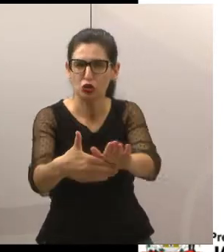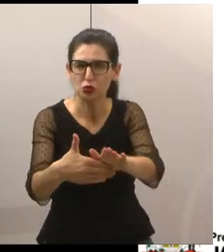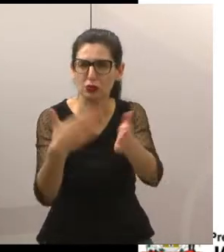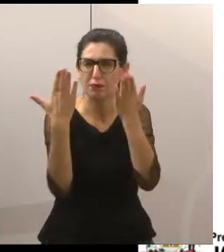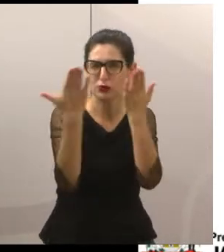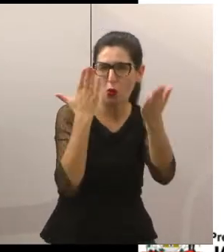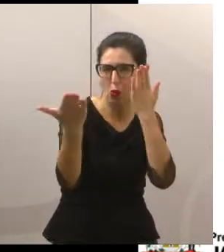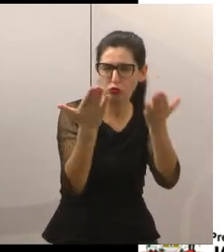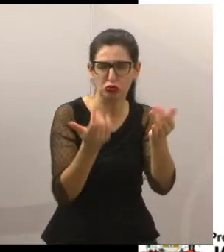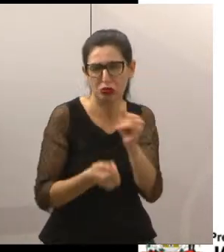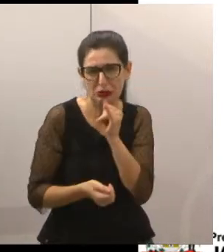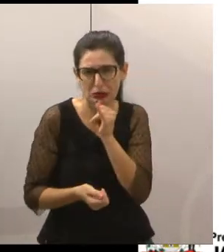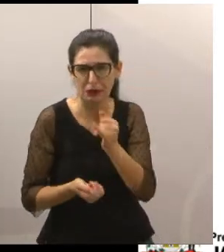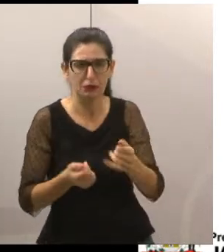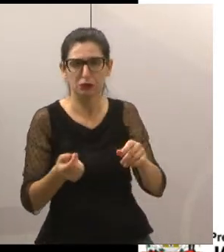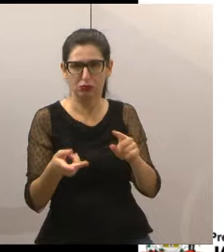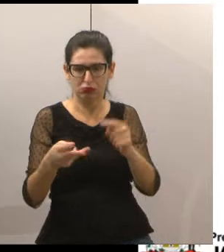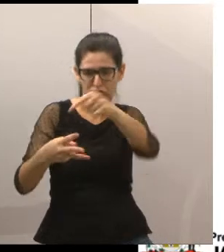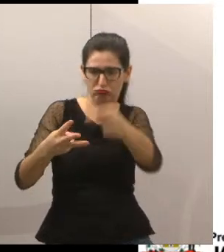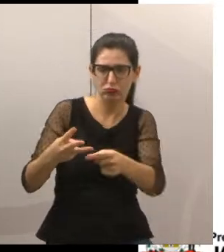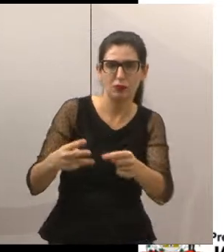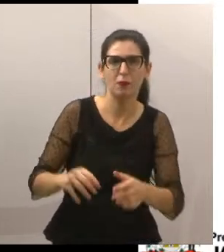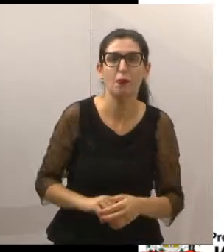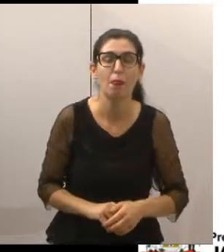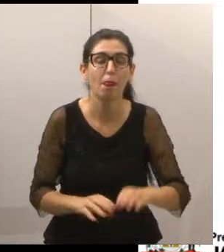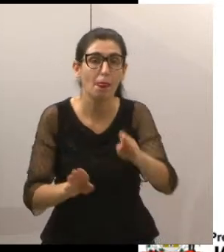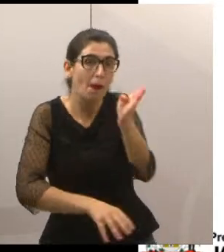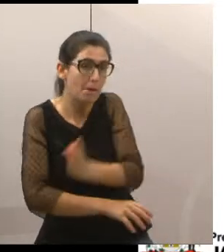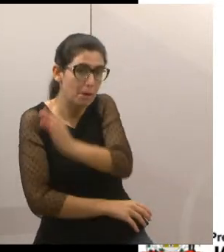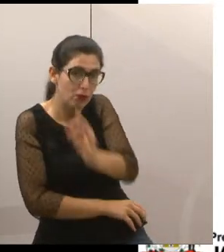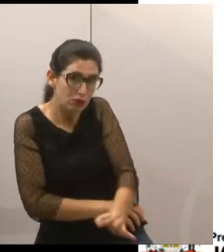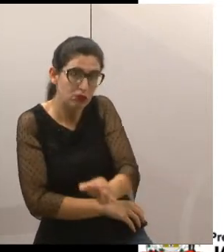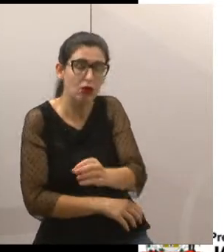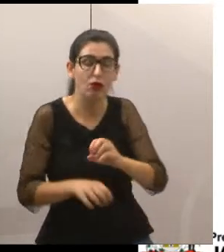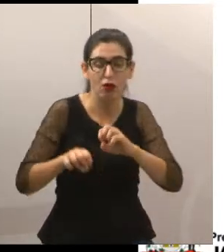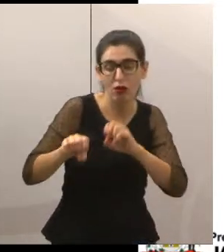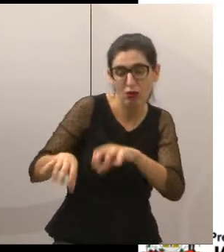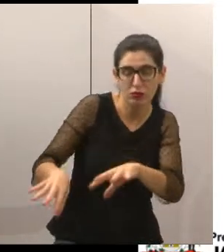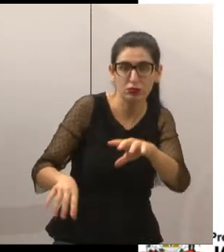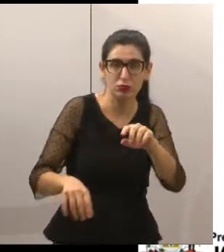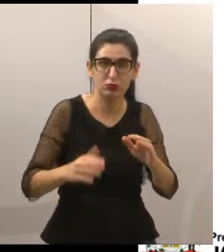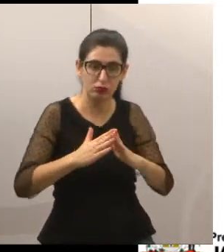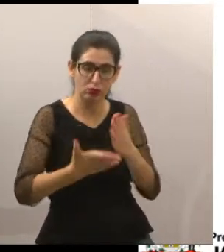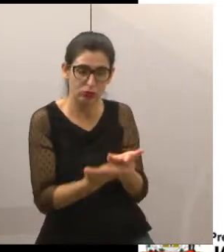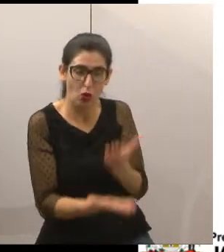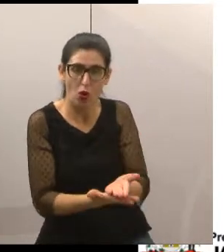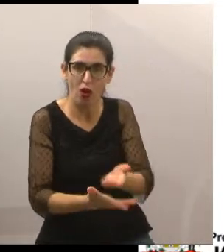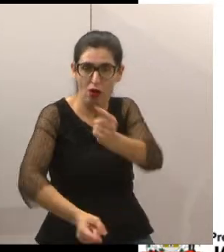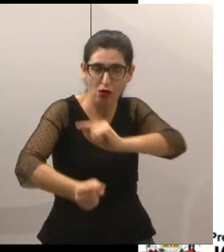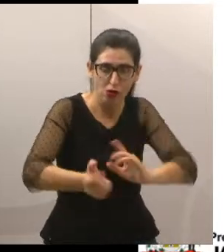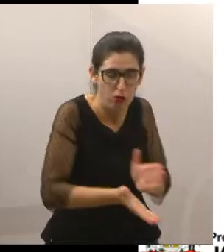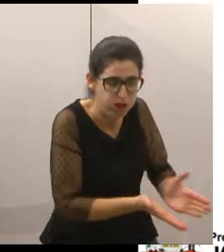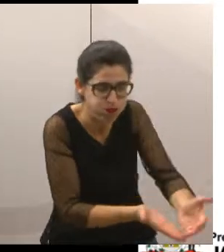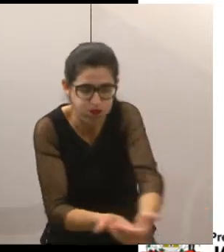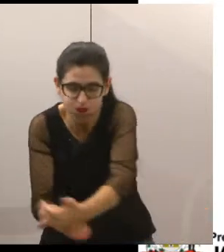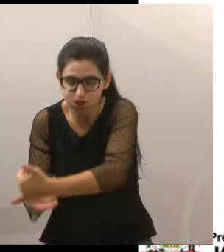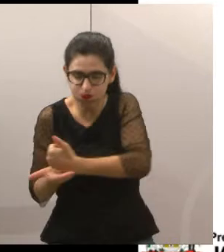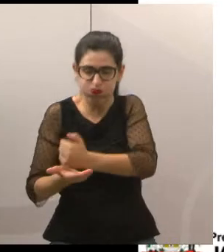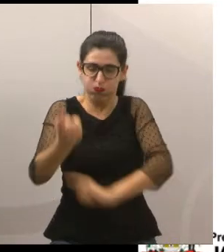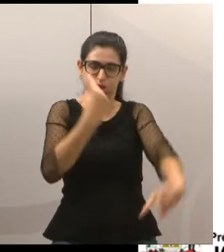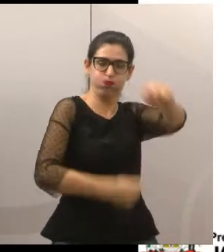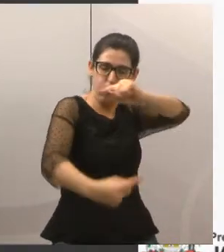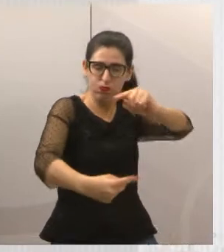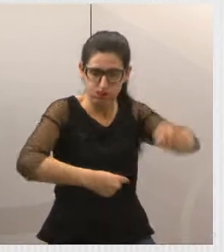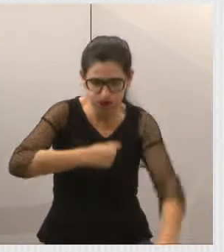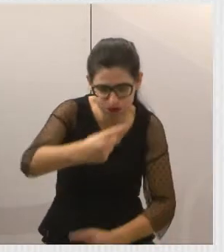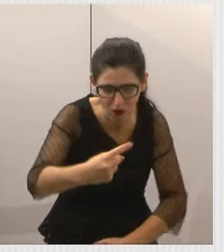de educação, por exemplo, existe um percentual que é retido no município e que retorna. Então, por isso, esse valor de 290